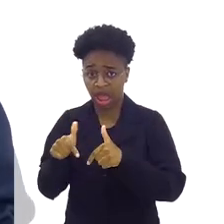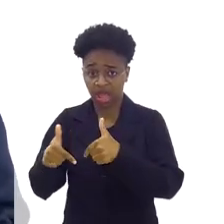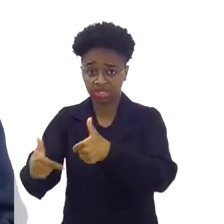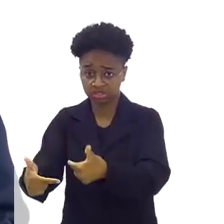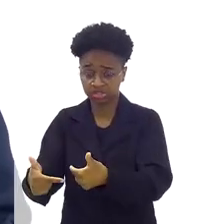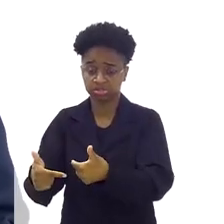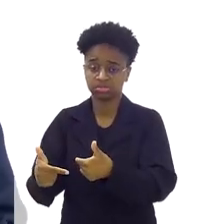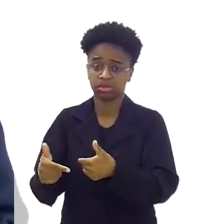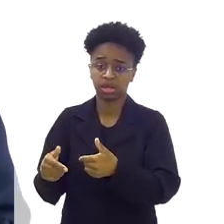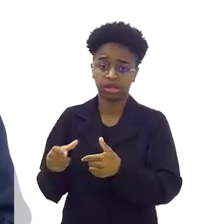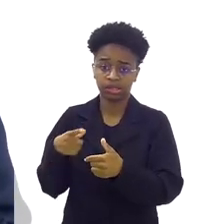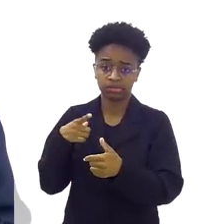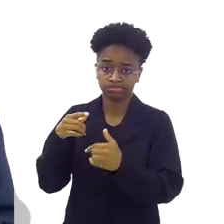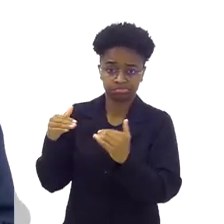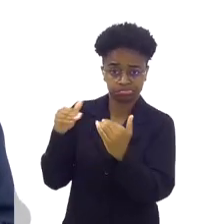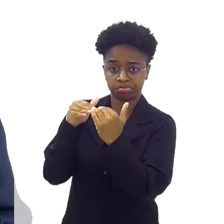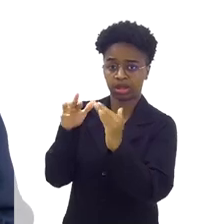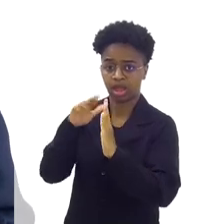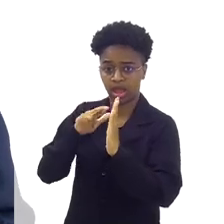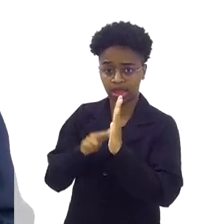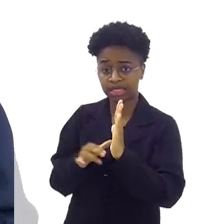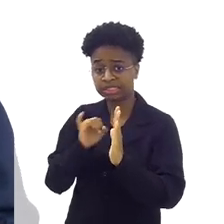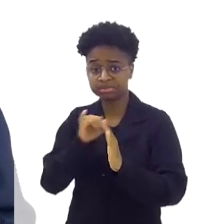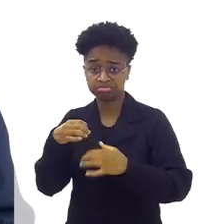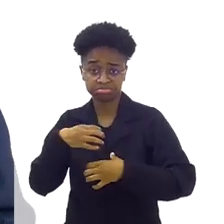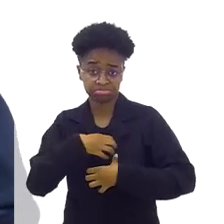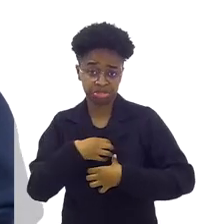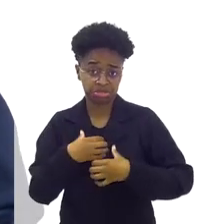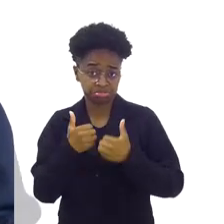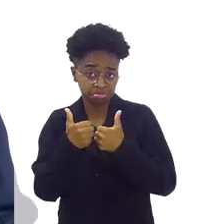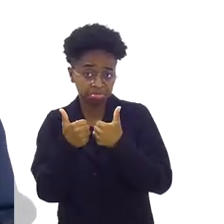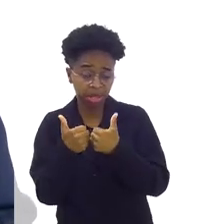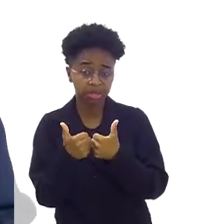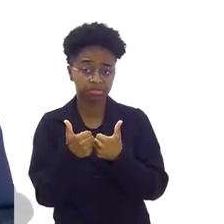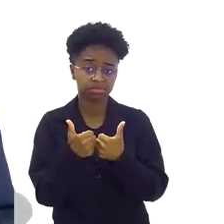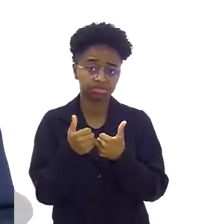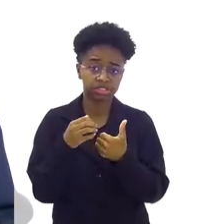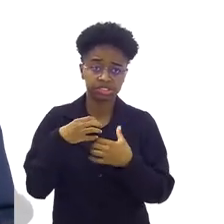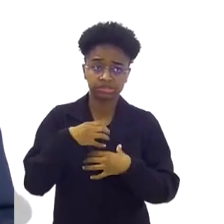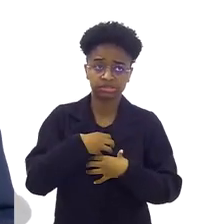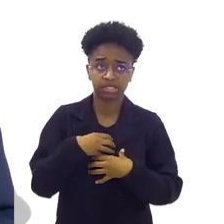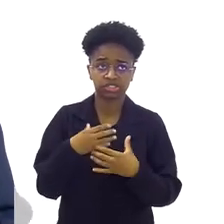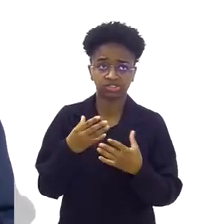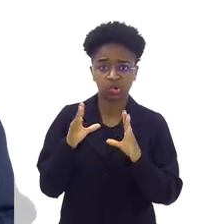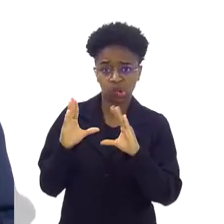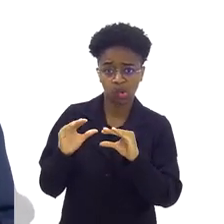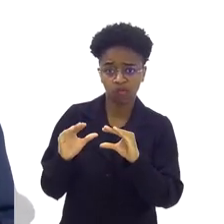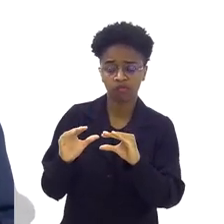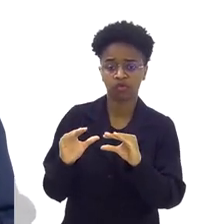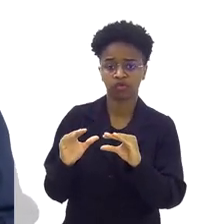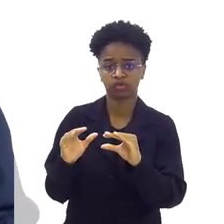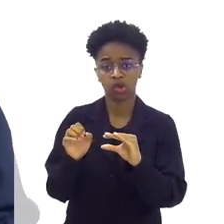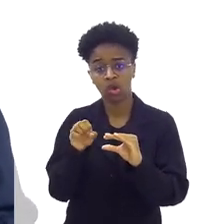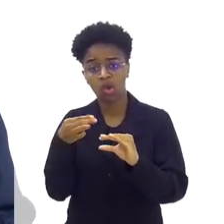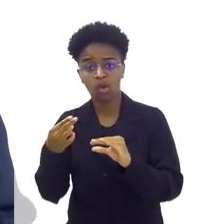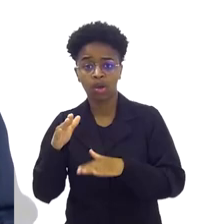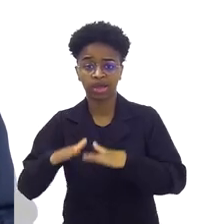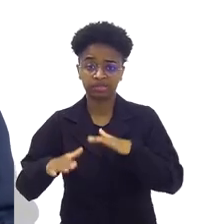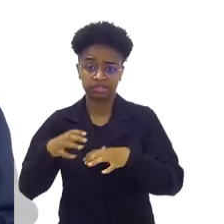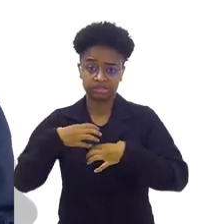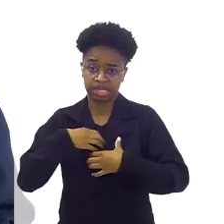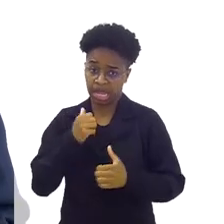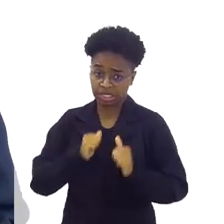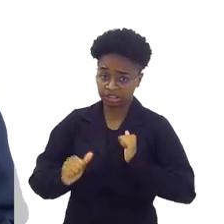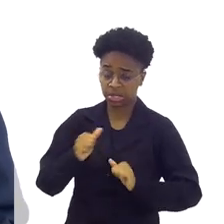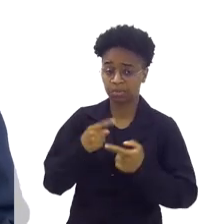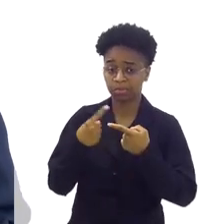entende dentro daquelas regras que foram colocadas. Se aquilo é algo que te traz algum tipo de satisfação, algum tipo de conforto, ou